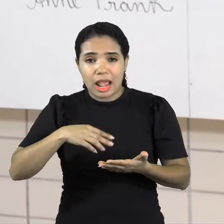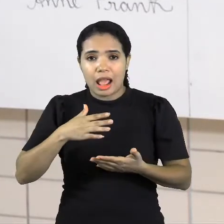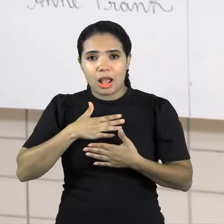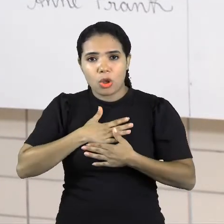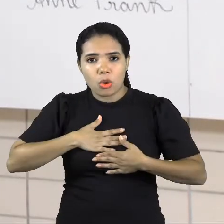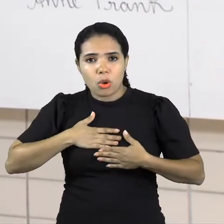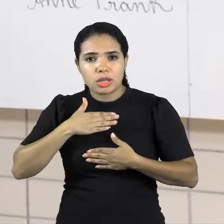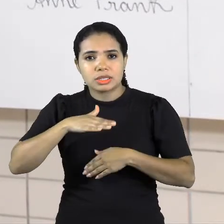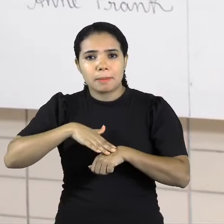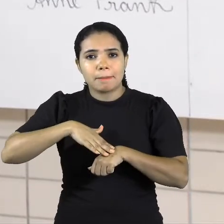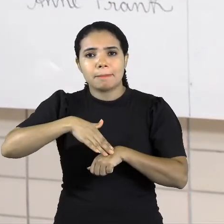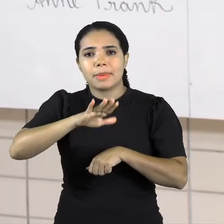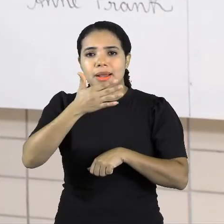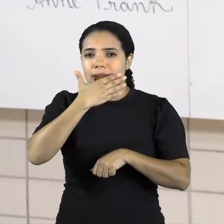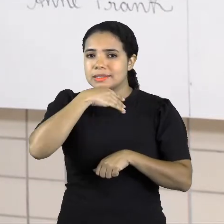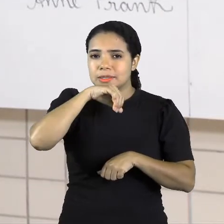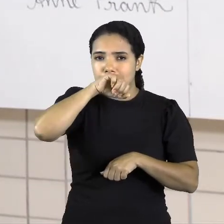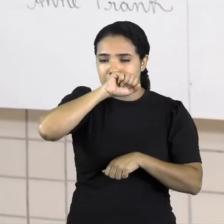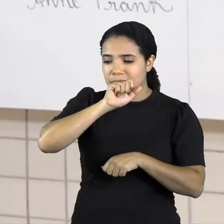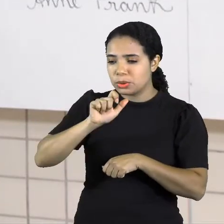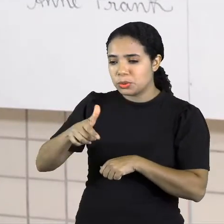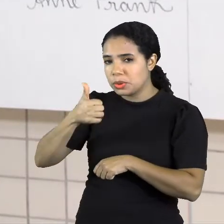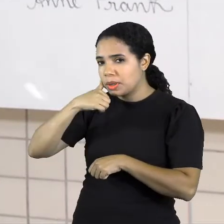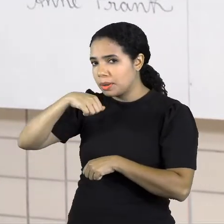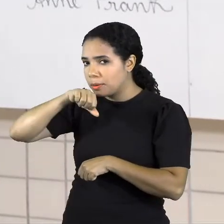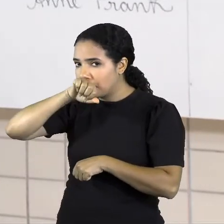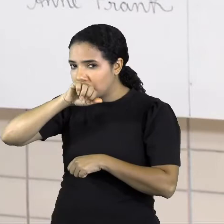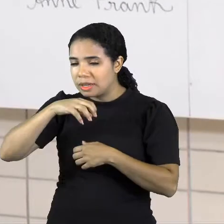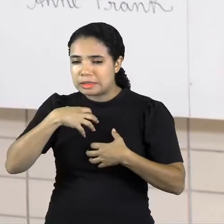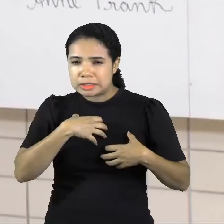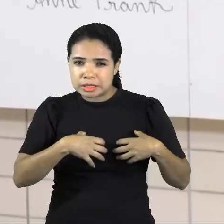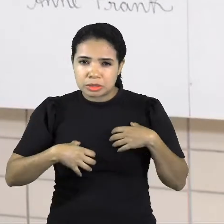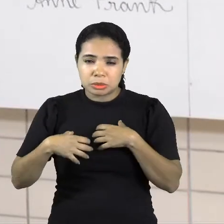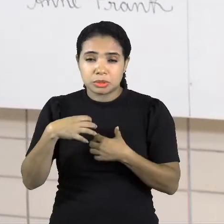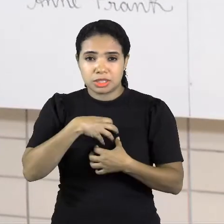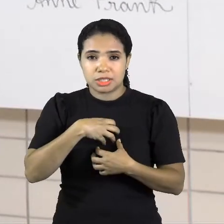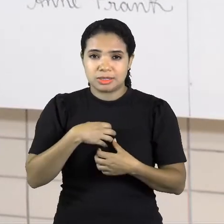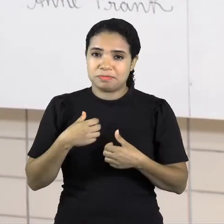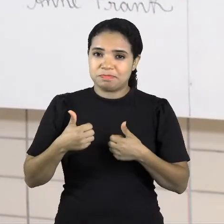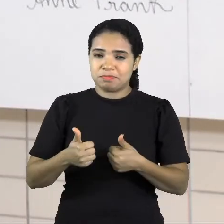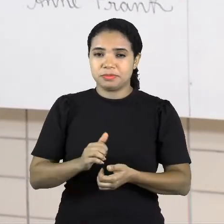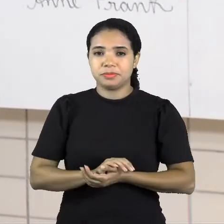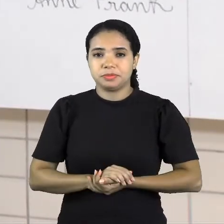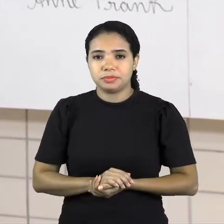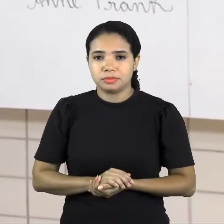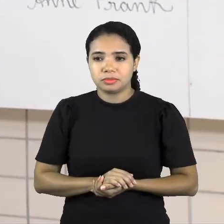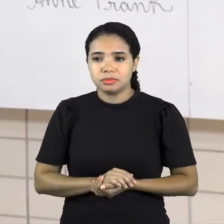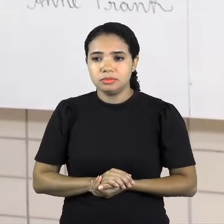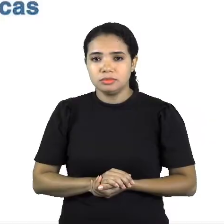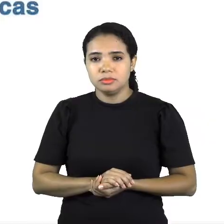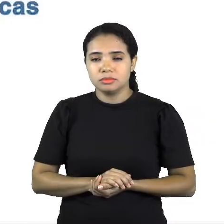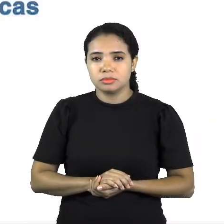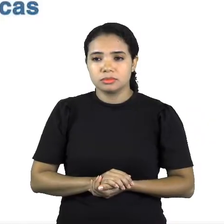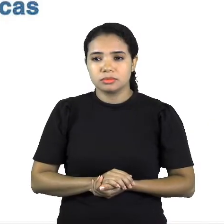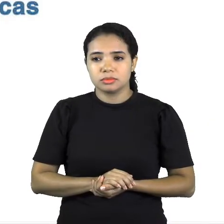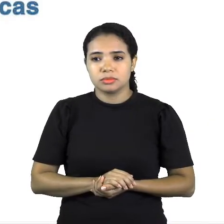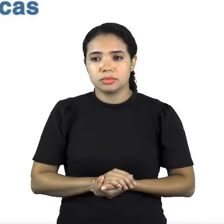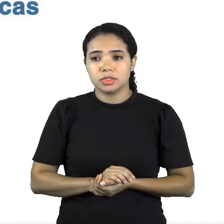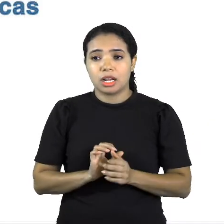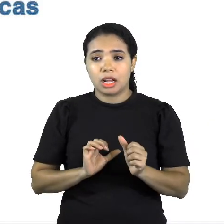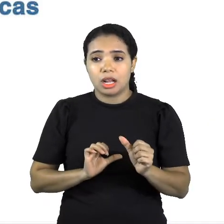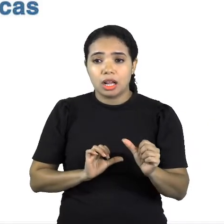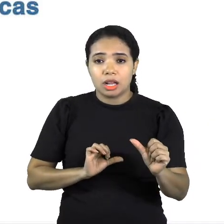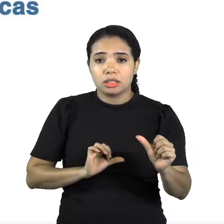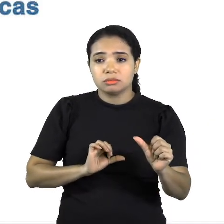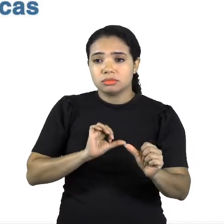vocês vão ver esses relatos de Anne aí, tá? Essas angústias que ela sente. A transformação para